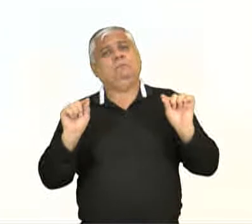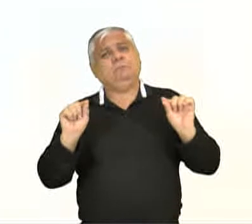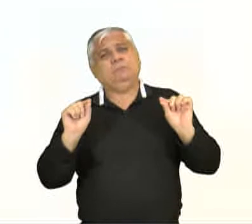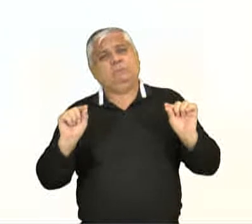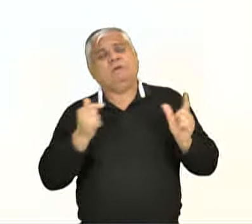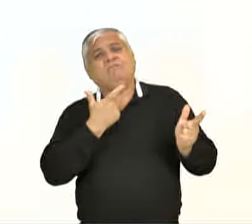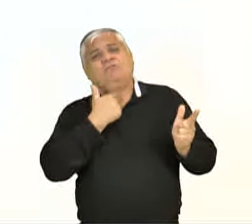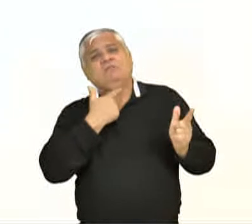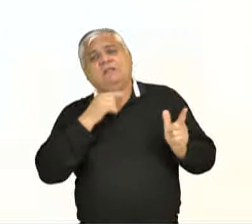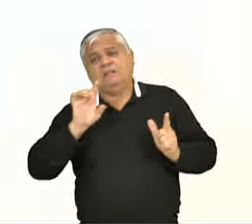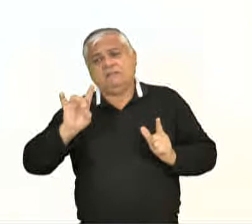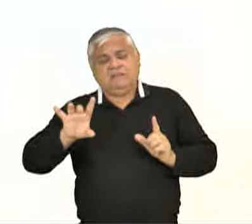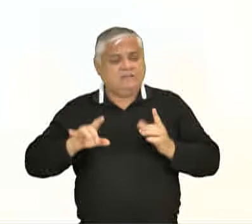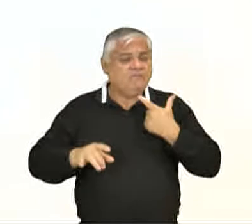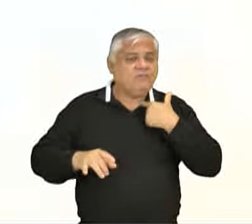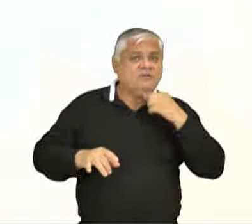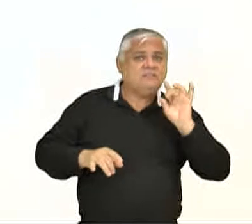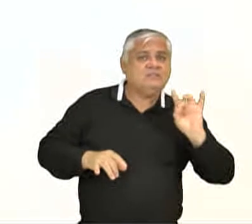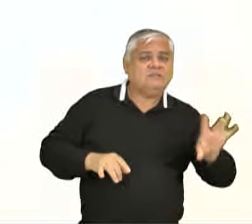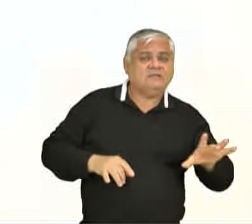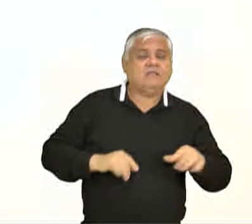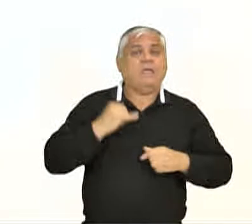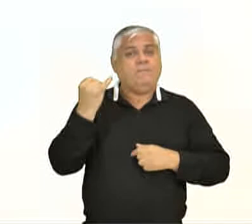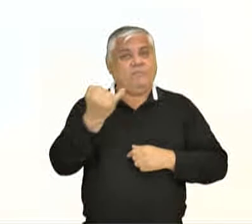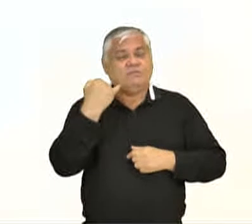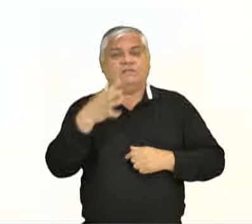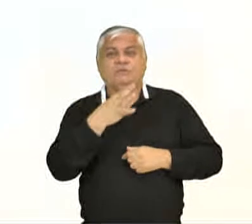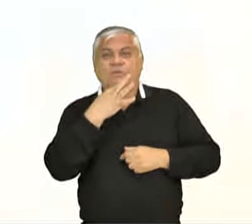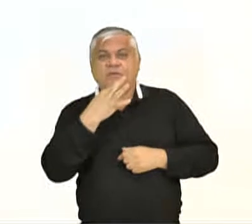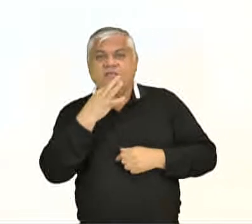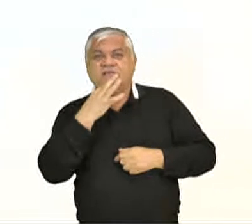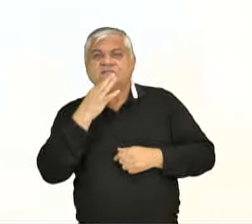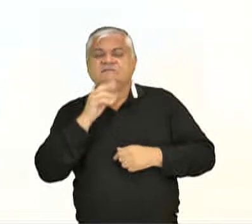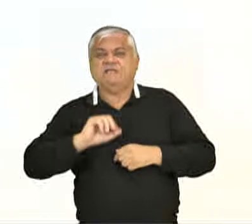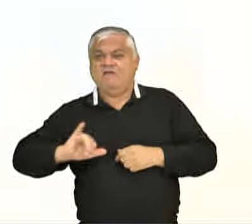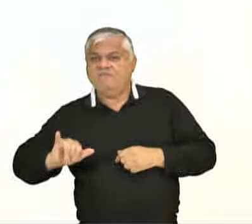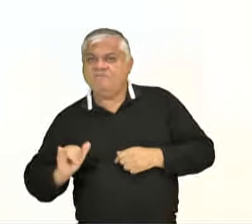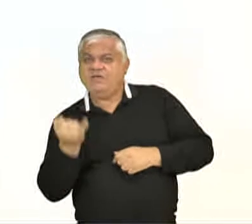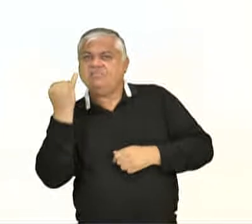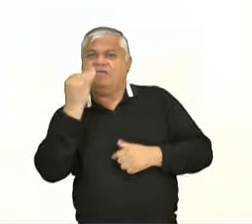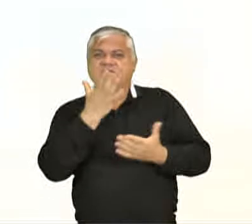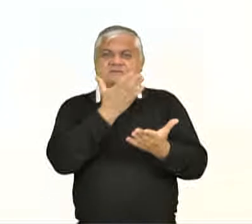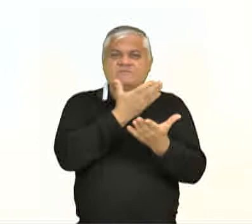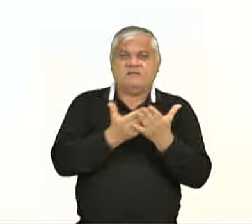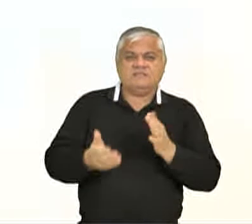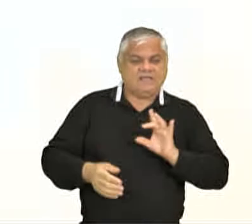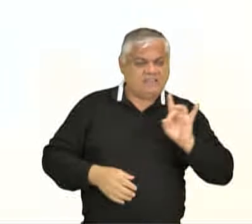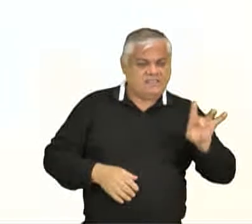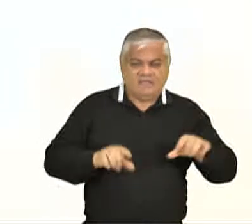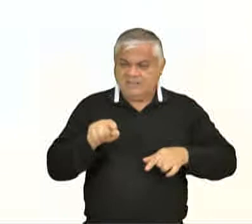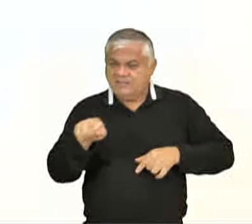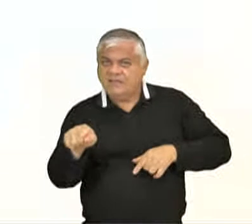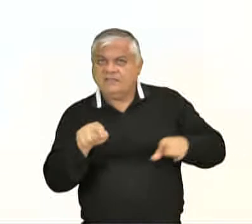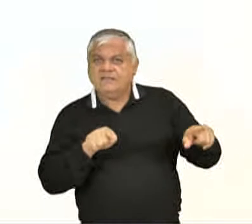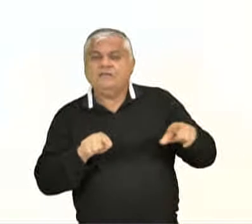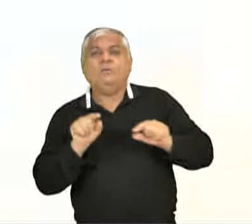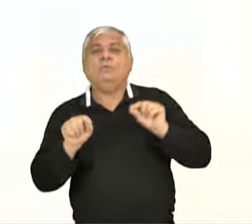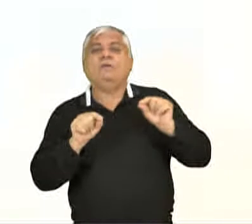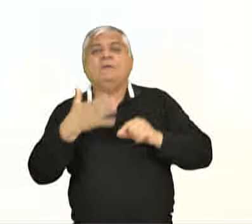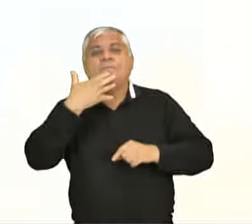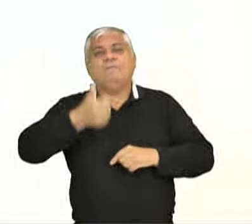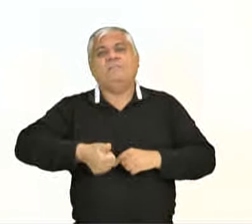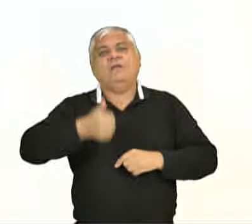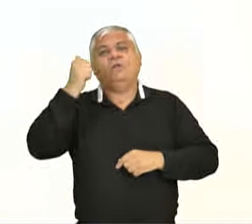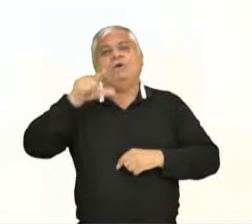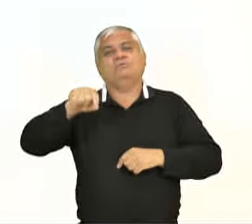um procura e por isso é importante conhecer as vantagens e desvantagens de cada um para saber